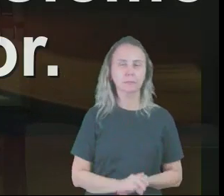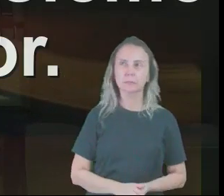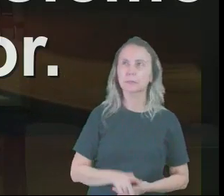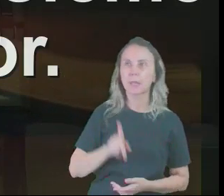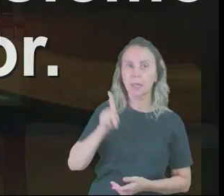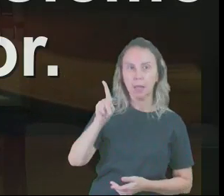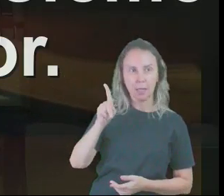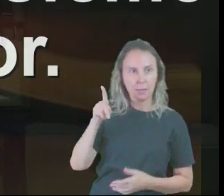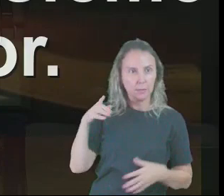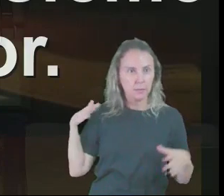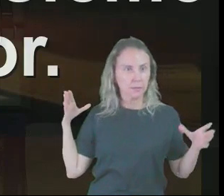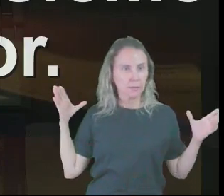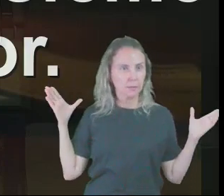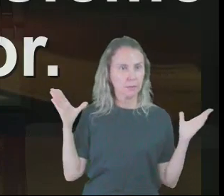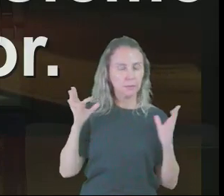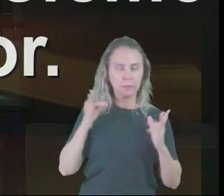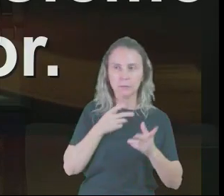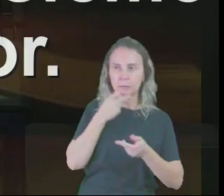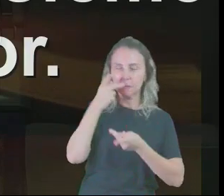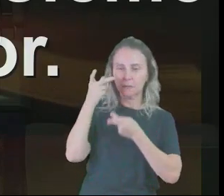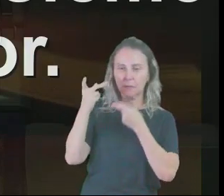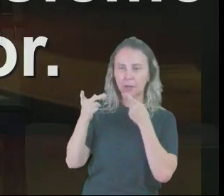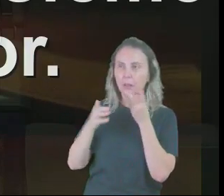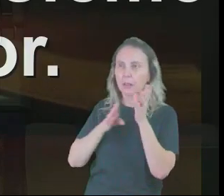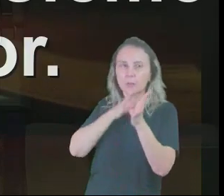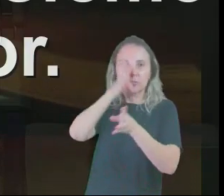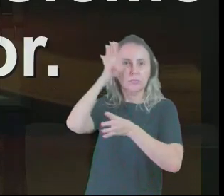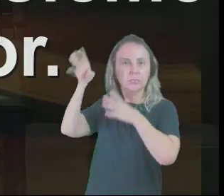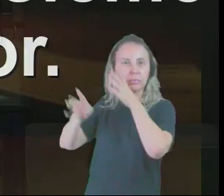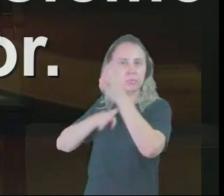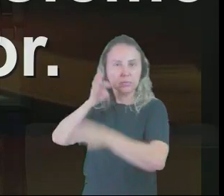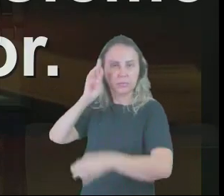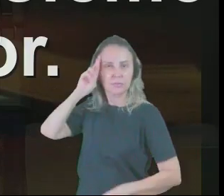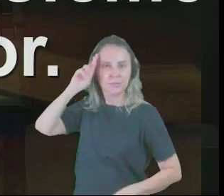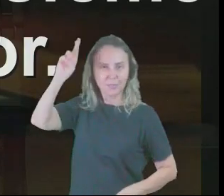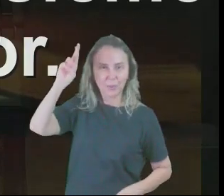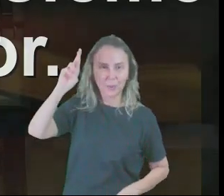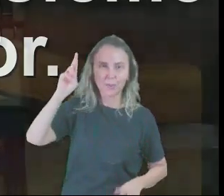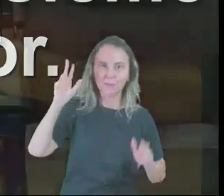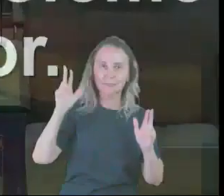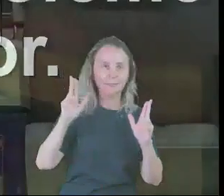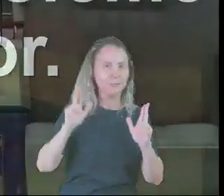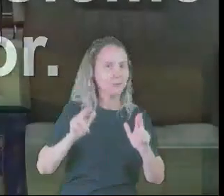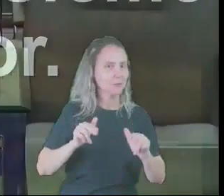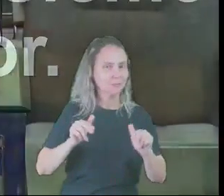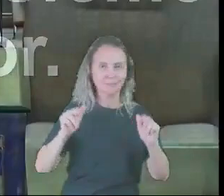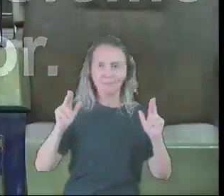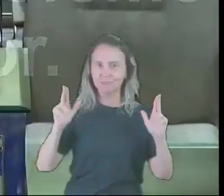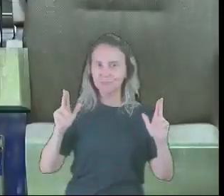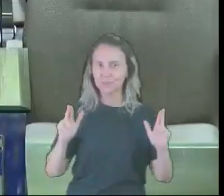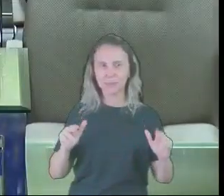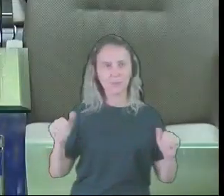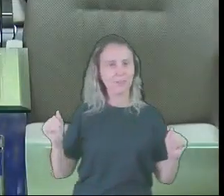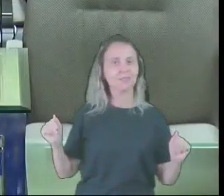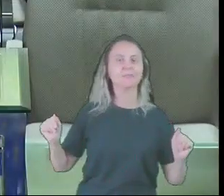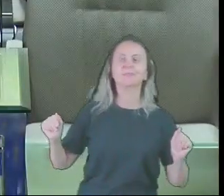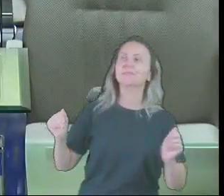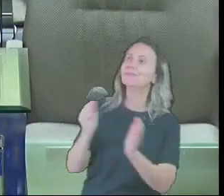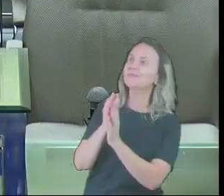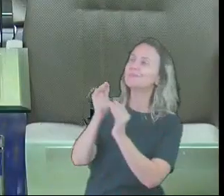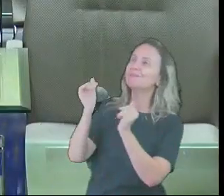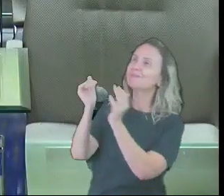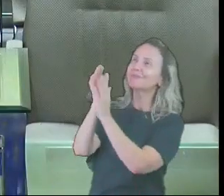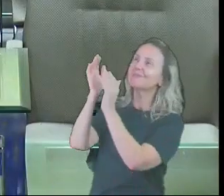Infame diante do Senhor é louvado seja